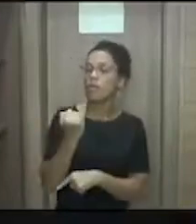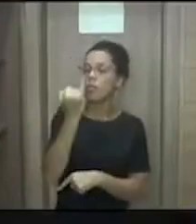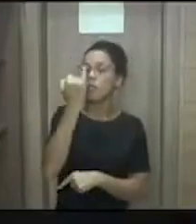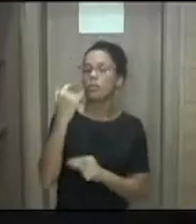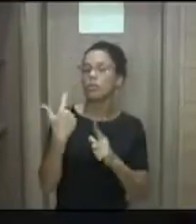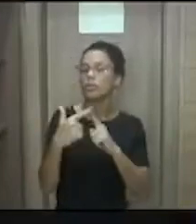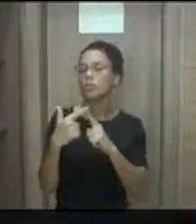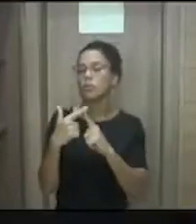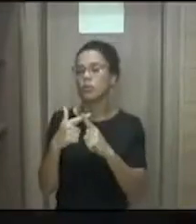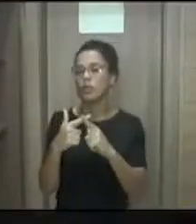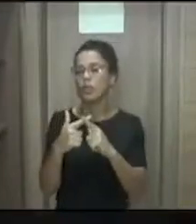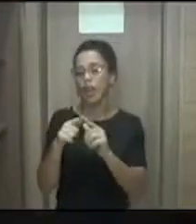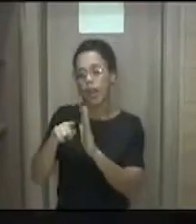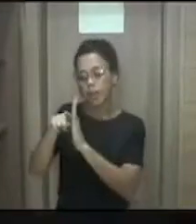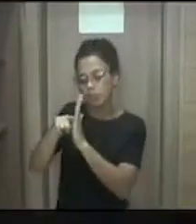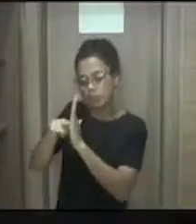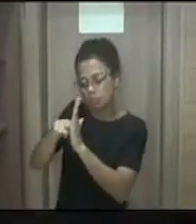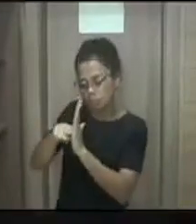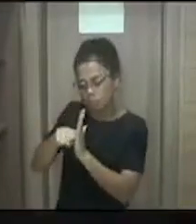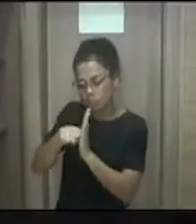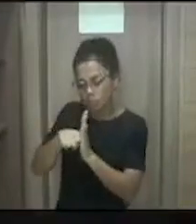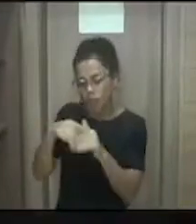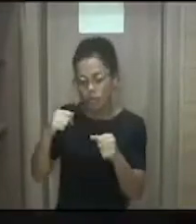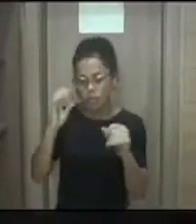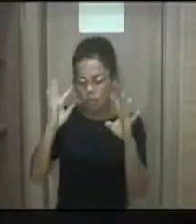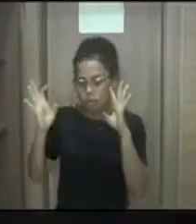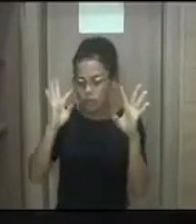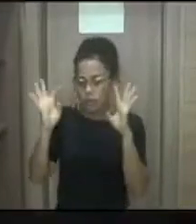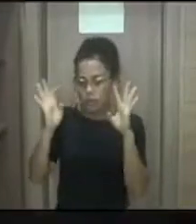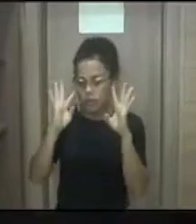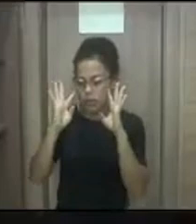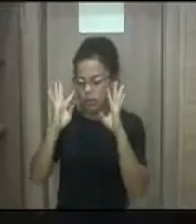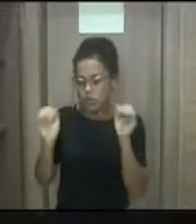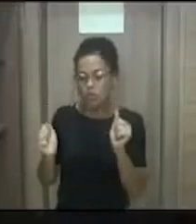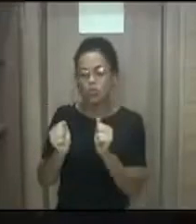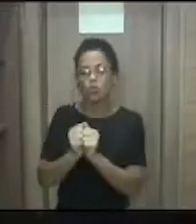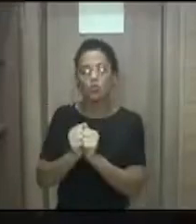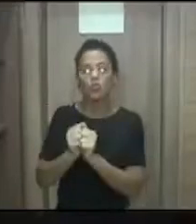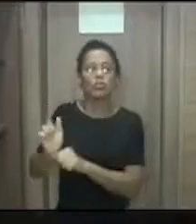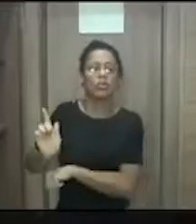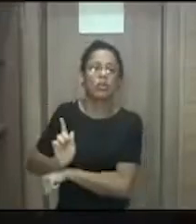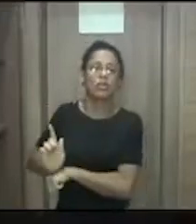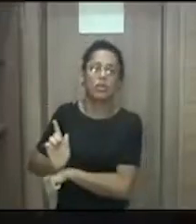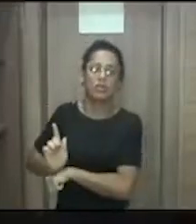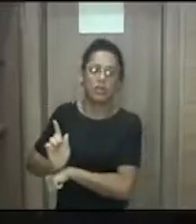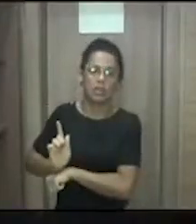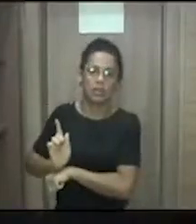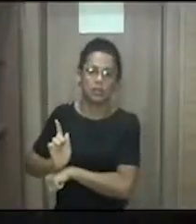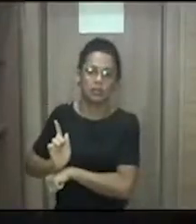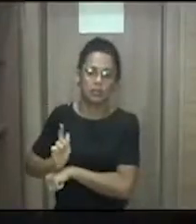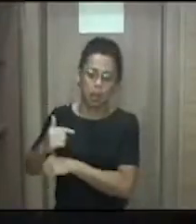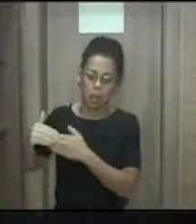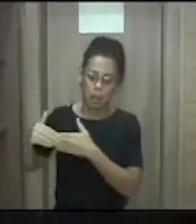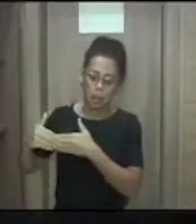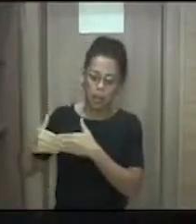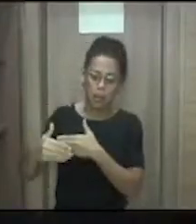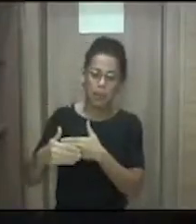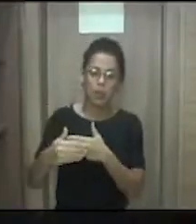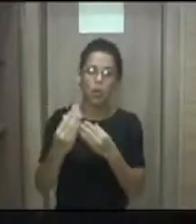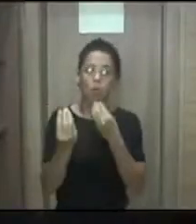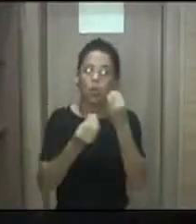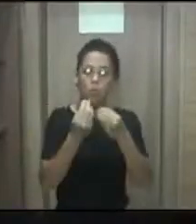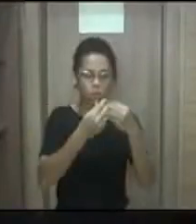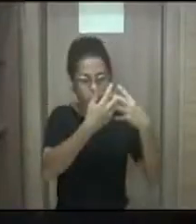por isso que a pesquisa é importante, para que a gente pense junto com a gestão, no seu cotidiano, no seu processo de trabalho, quais são os